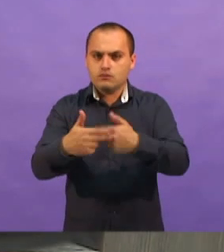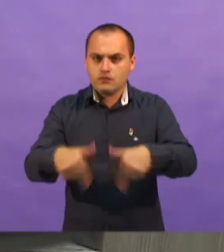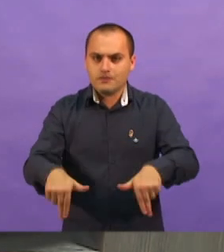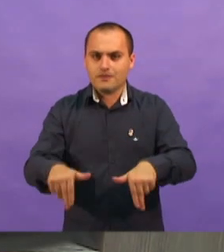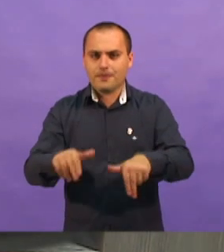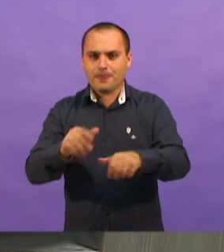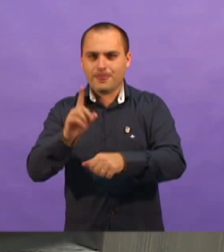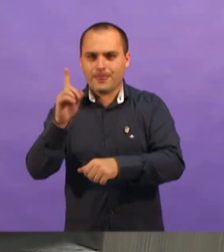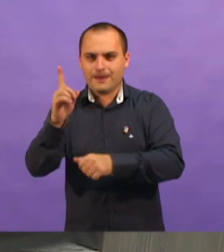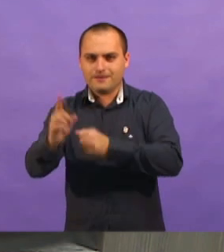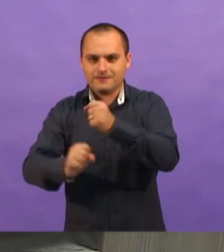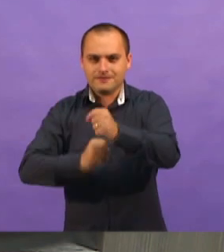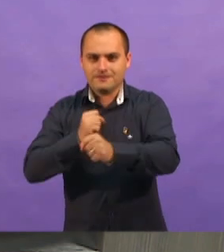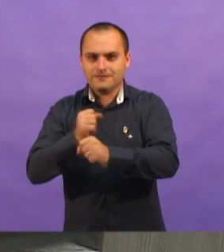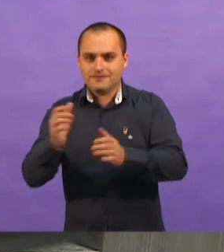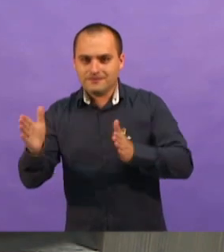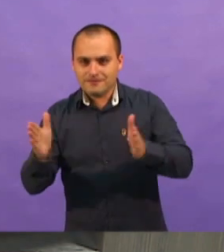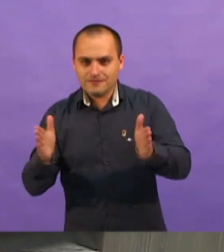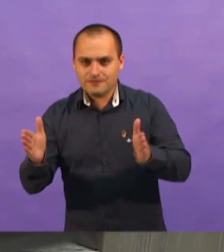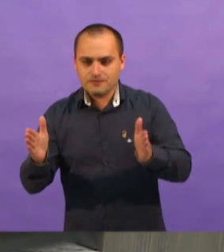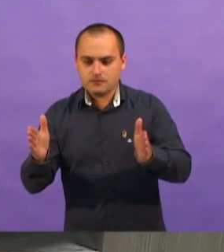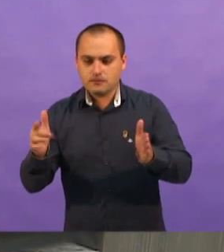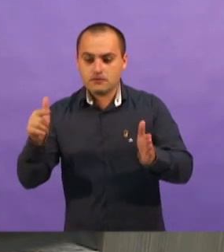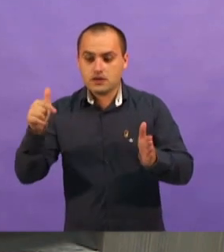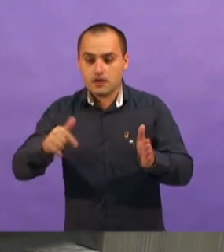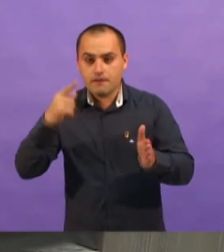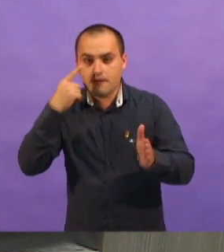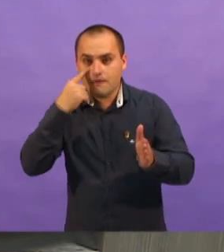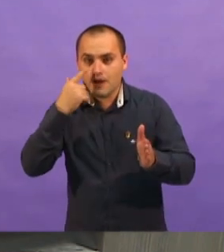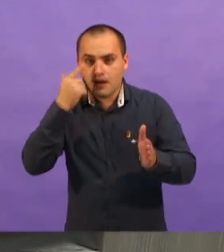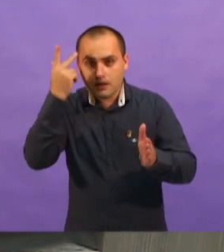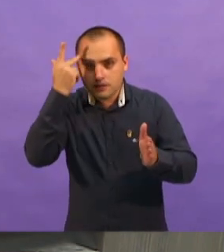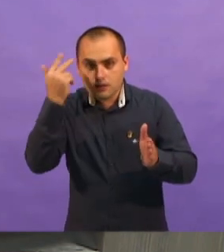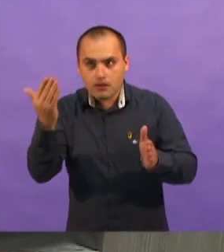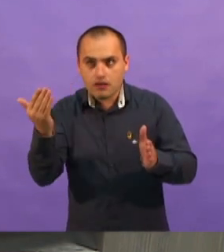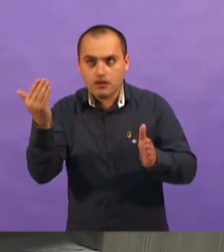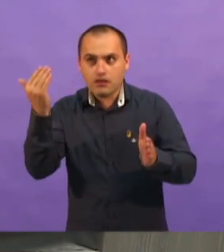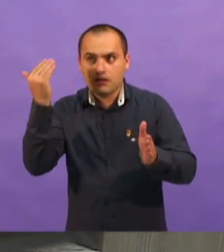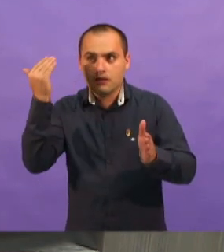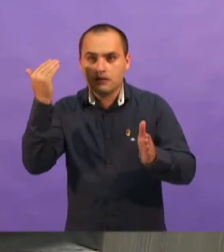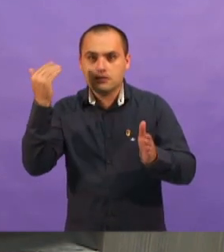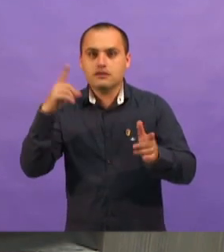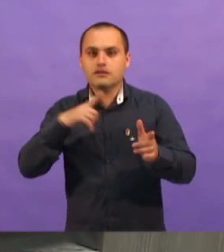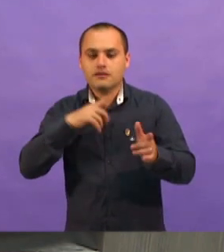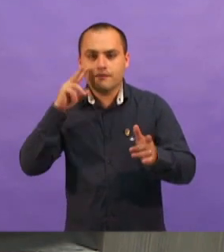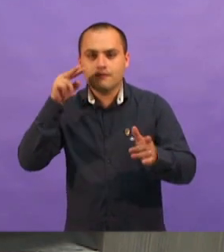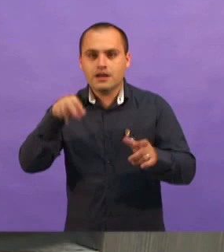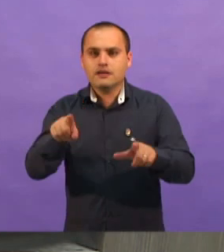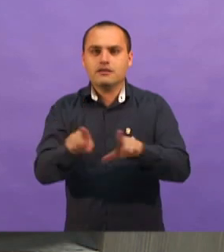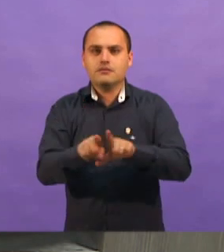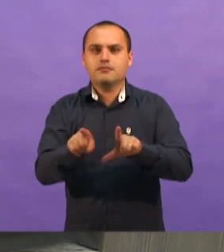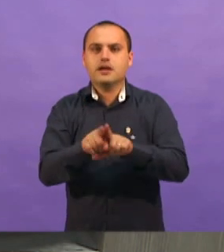a história daquilo que aconteceu, veem também ali as vontades,